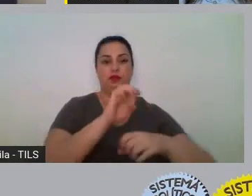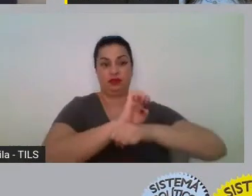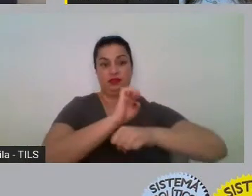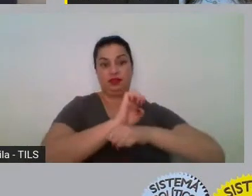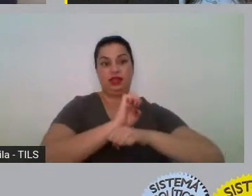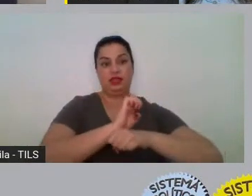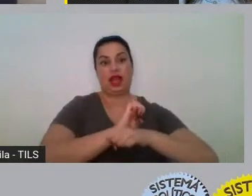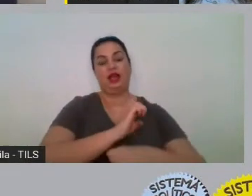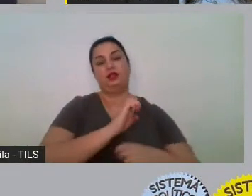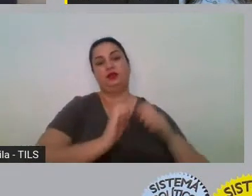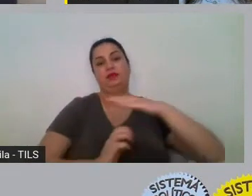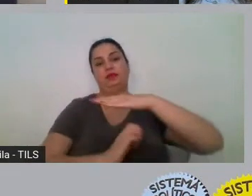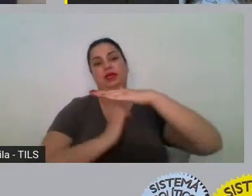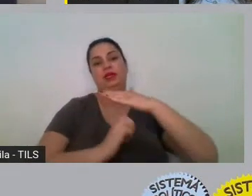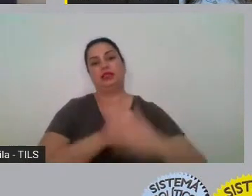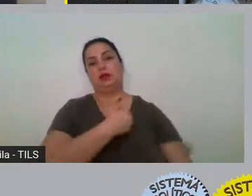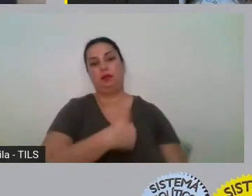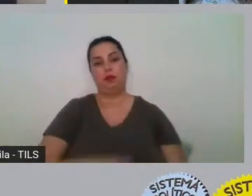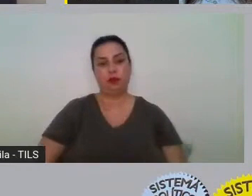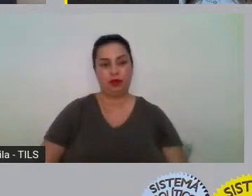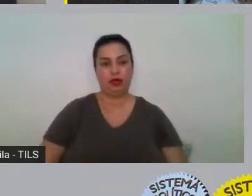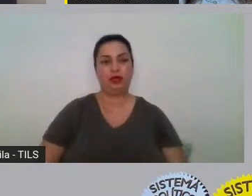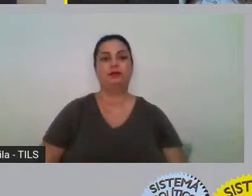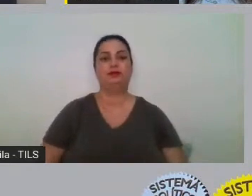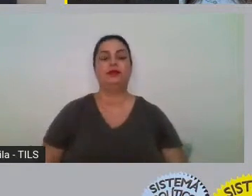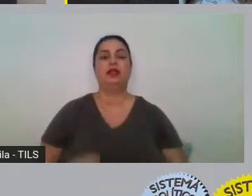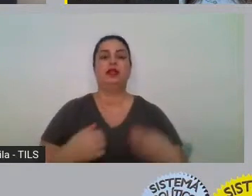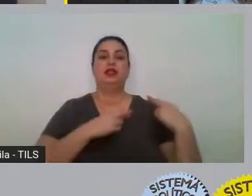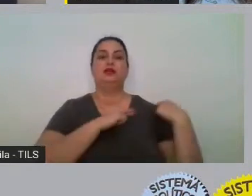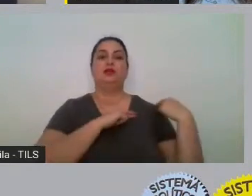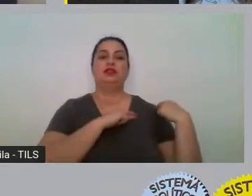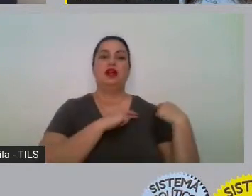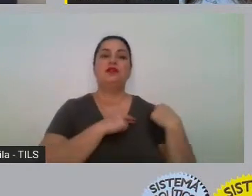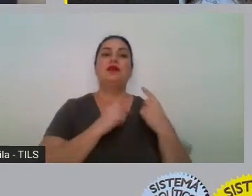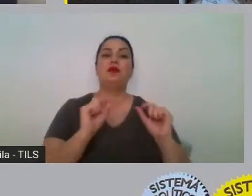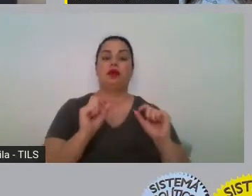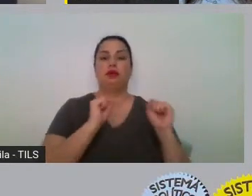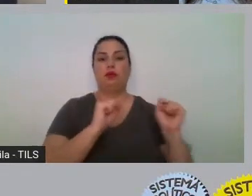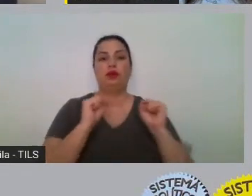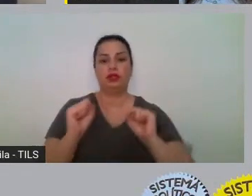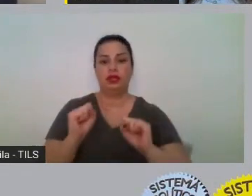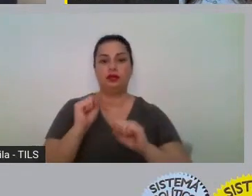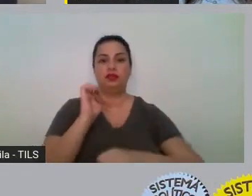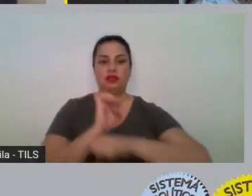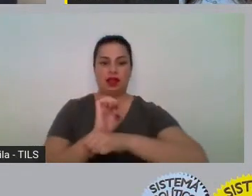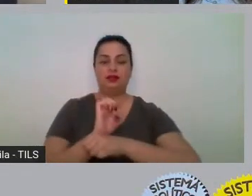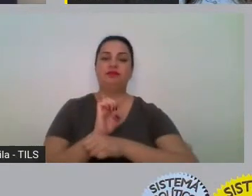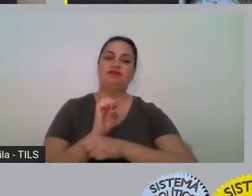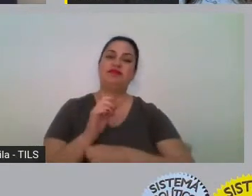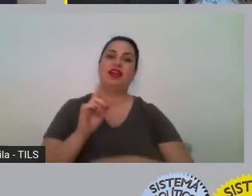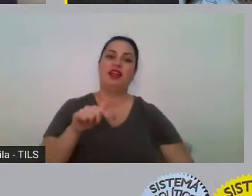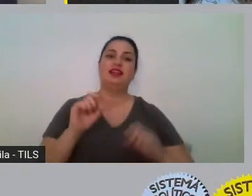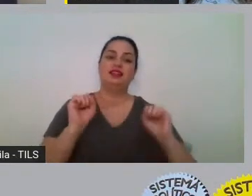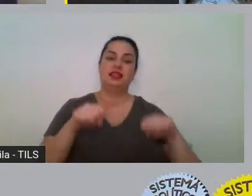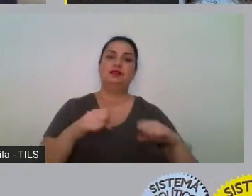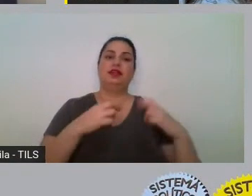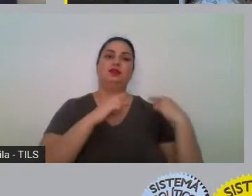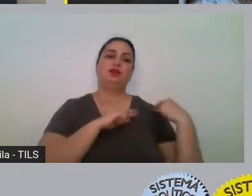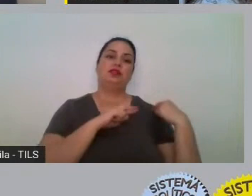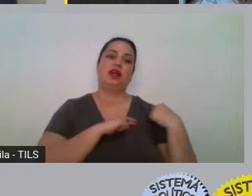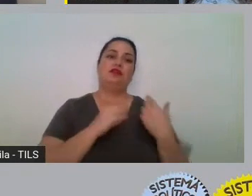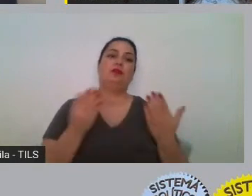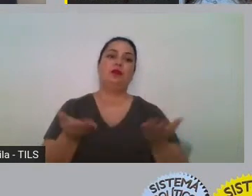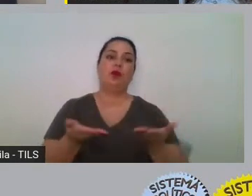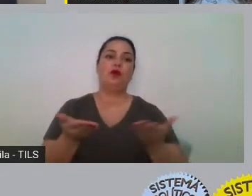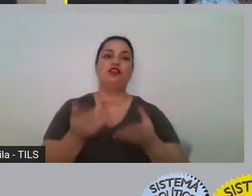trás do processo de gestão do Estado durante o regime cívico-militar são os responsáveis por esse processo. Foram beneficiados e hoje,